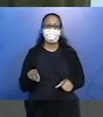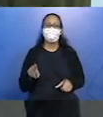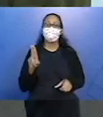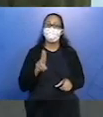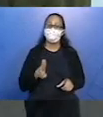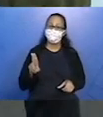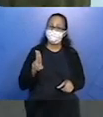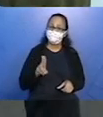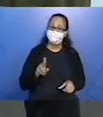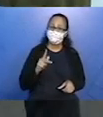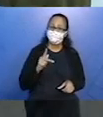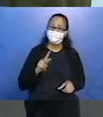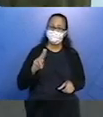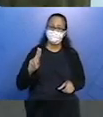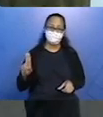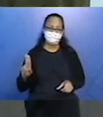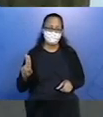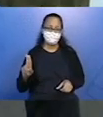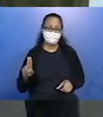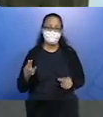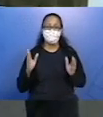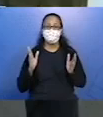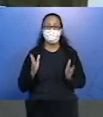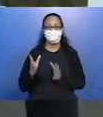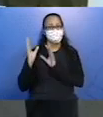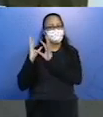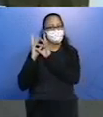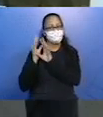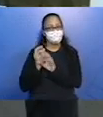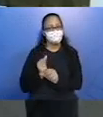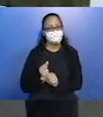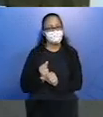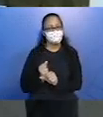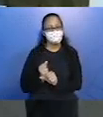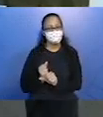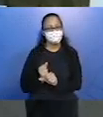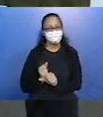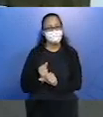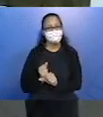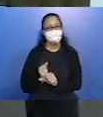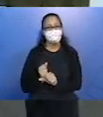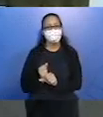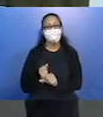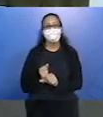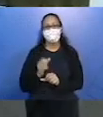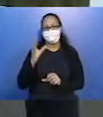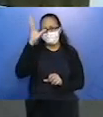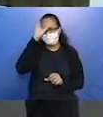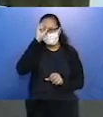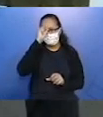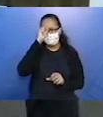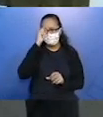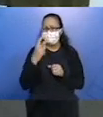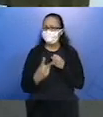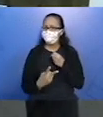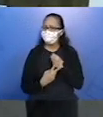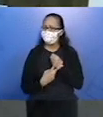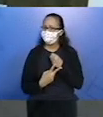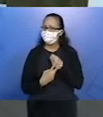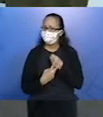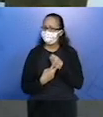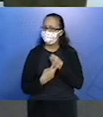pronomes? Hoje, na nossa revisão, nós vamos falar sobre verbos. Vamos